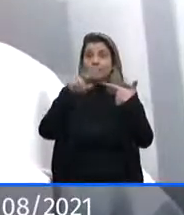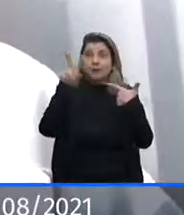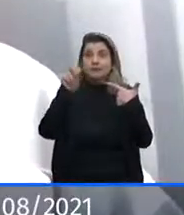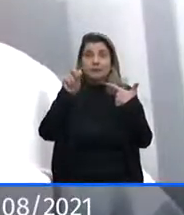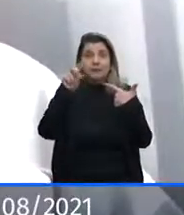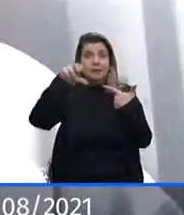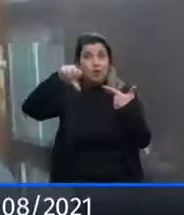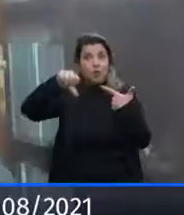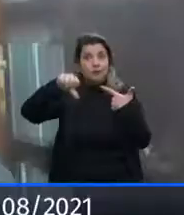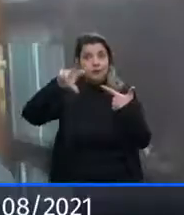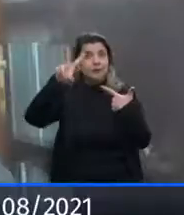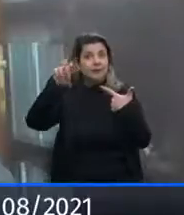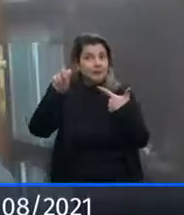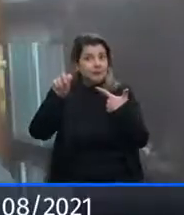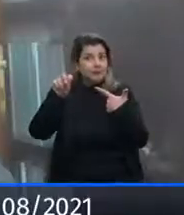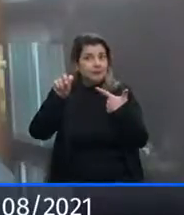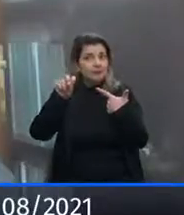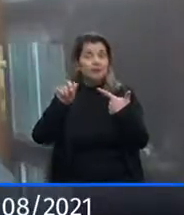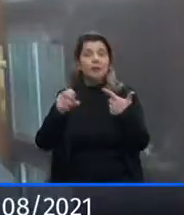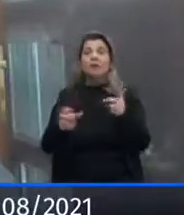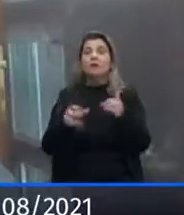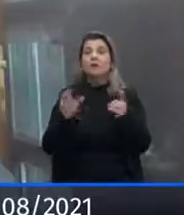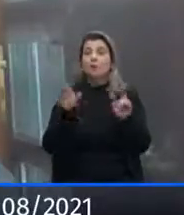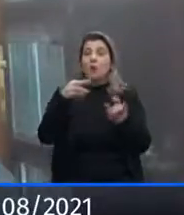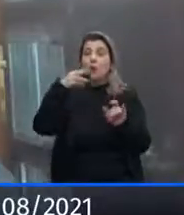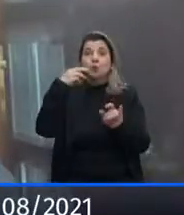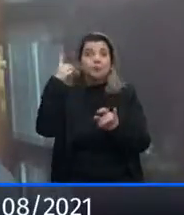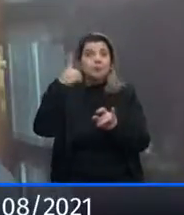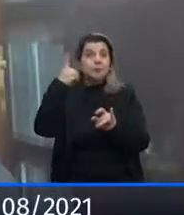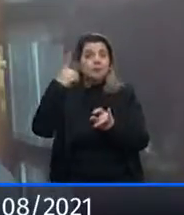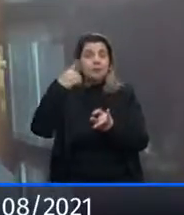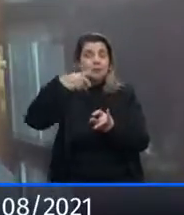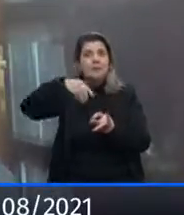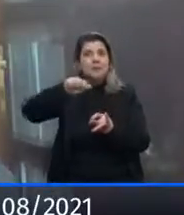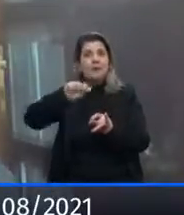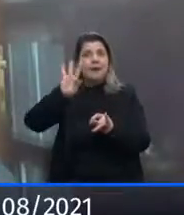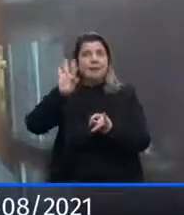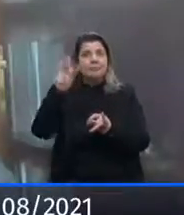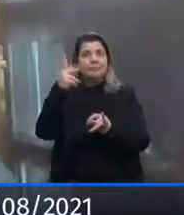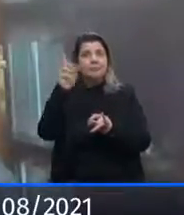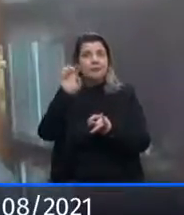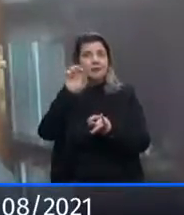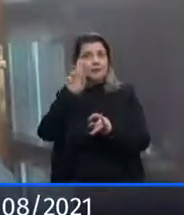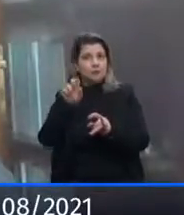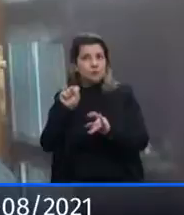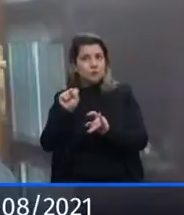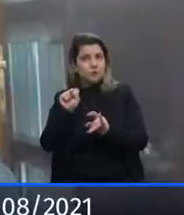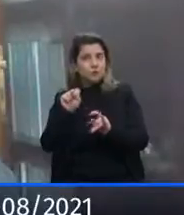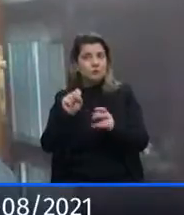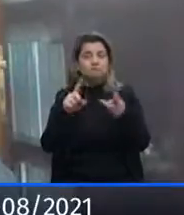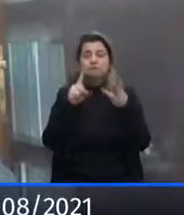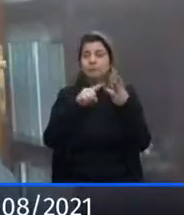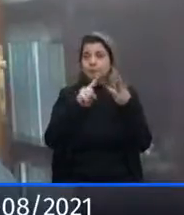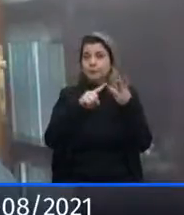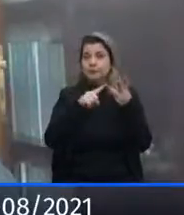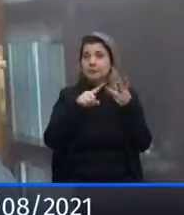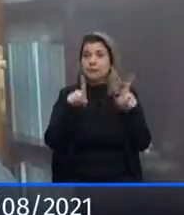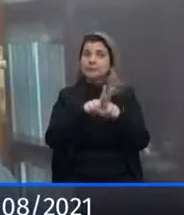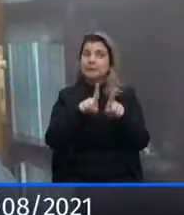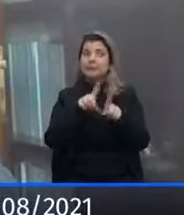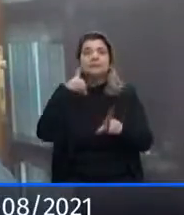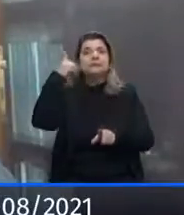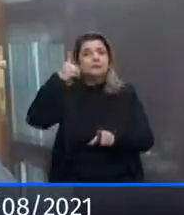30, ficaram Sim. com o Matheus. O terceiro Isso. ficou com o Matheus. E o quarto ficou com o Lara. Estou anotando Isso. aqui.